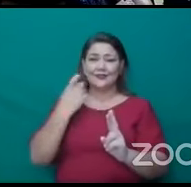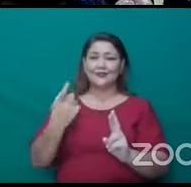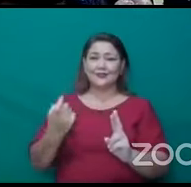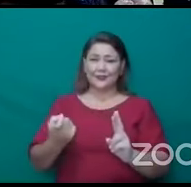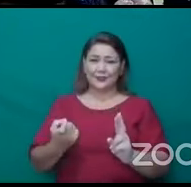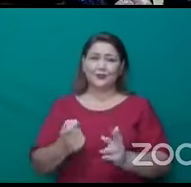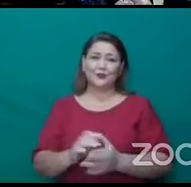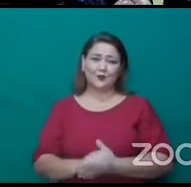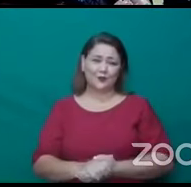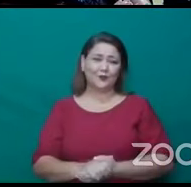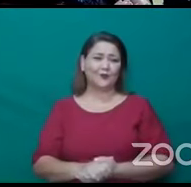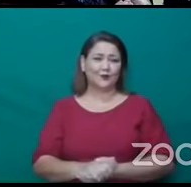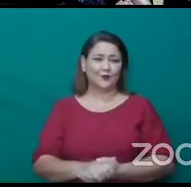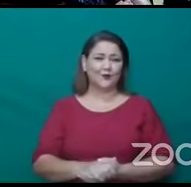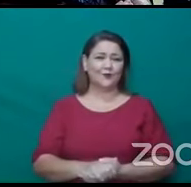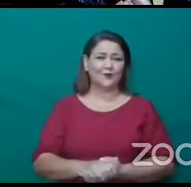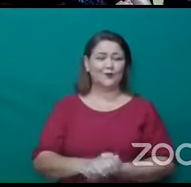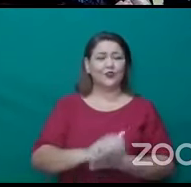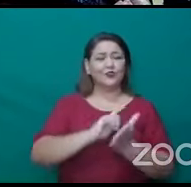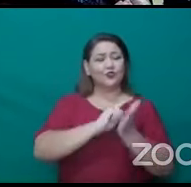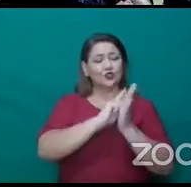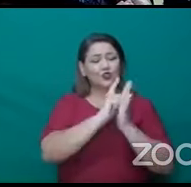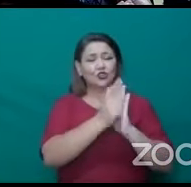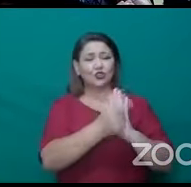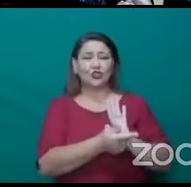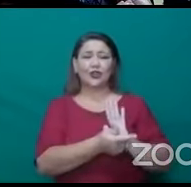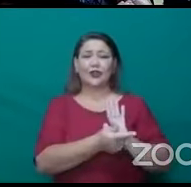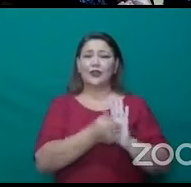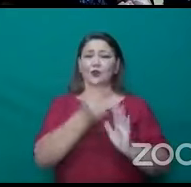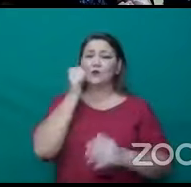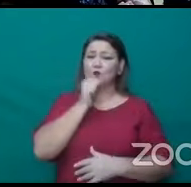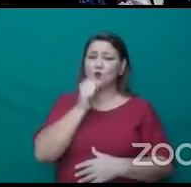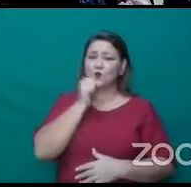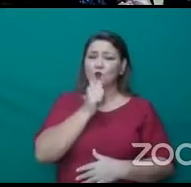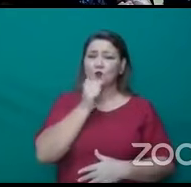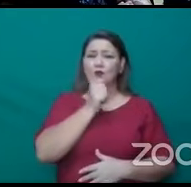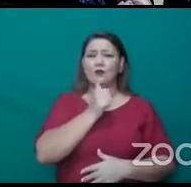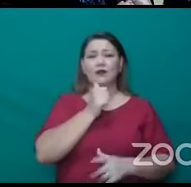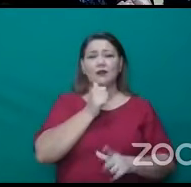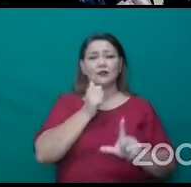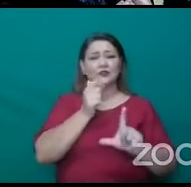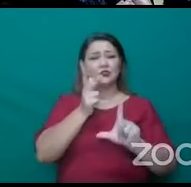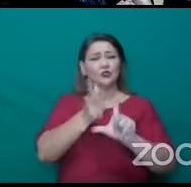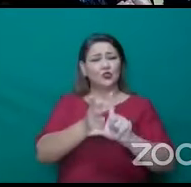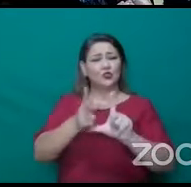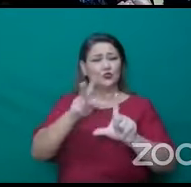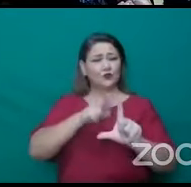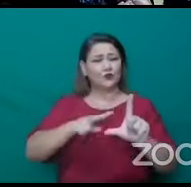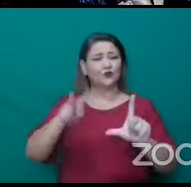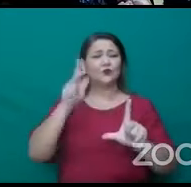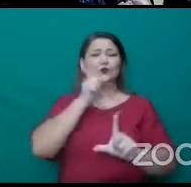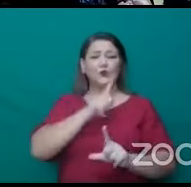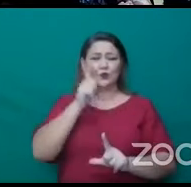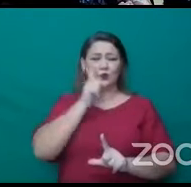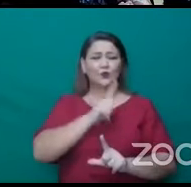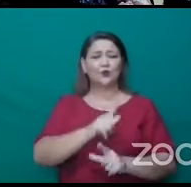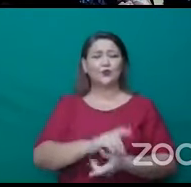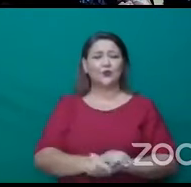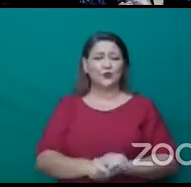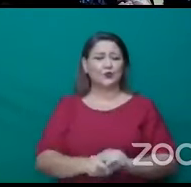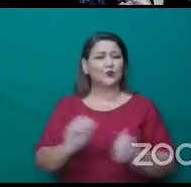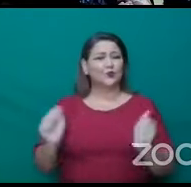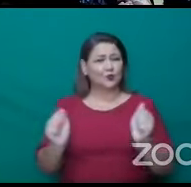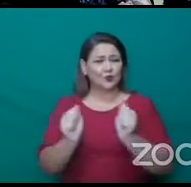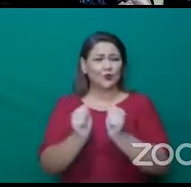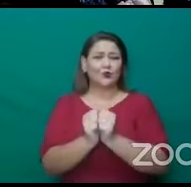que mexem muito. Eu acho que é o gênero onde as mulheres no audiovisual elas conseguem estarem assim, tipo, né, sempre juntas,